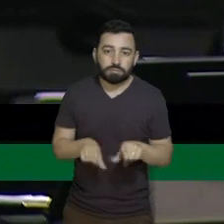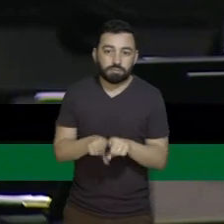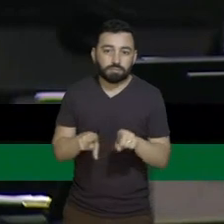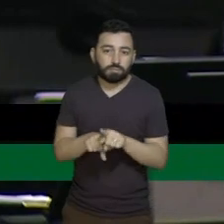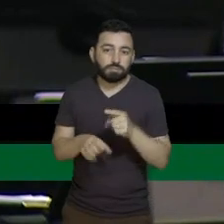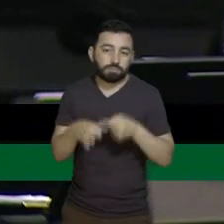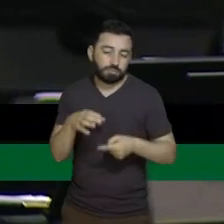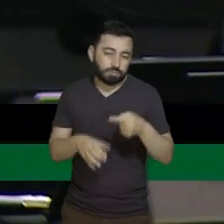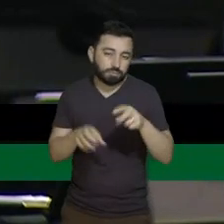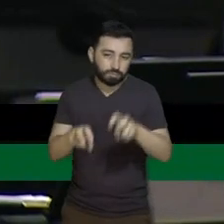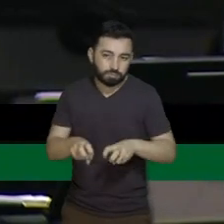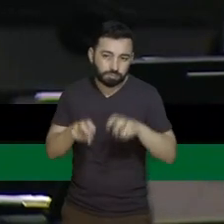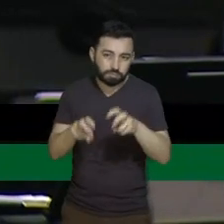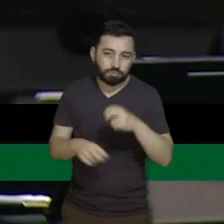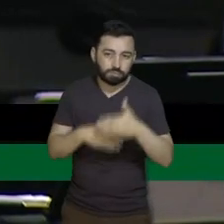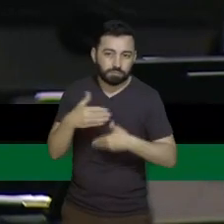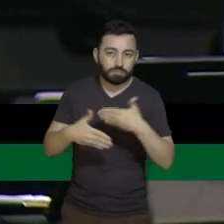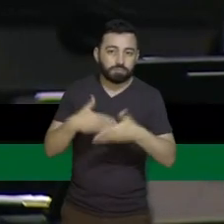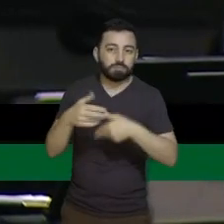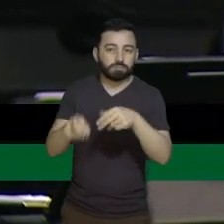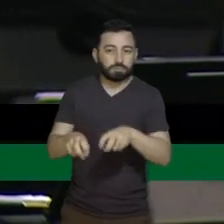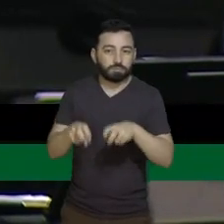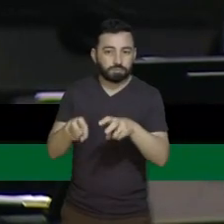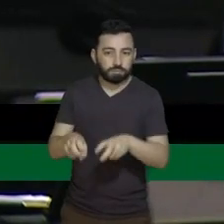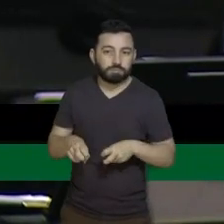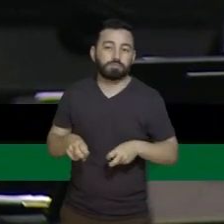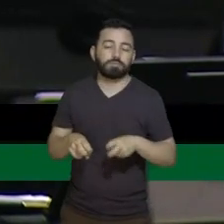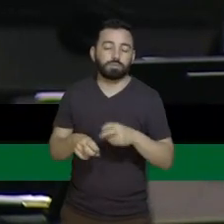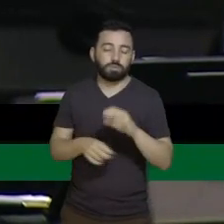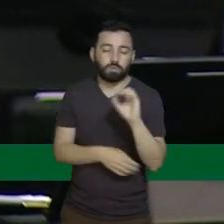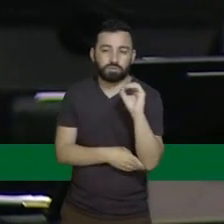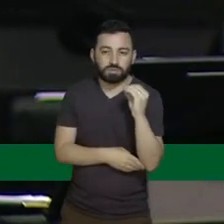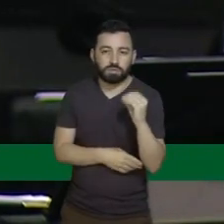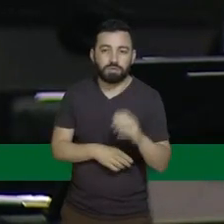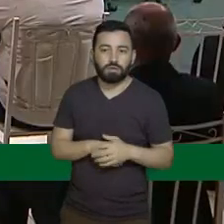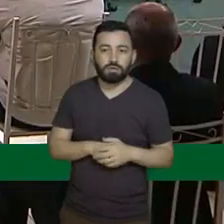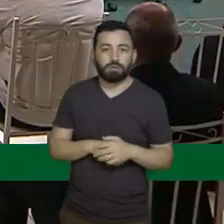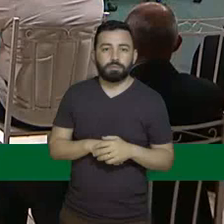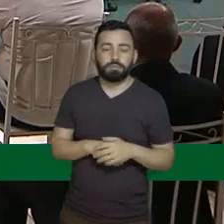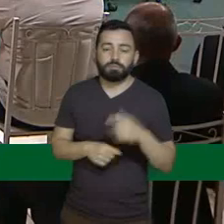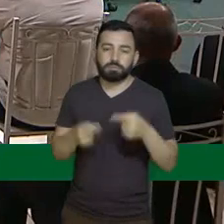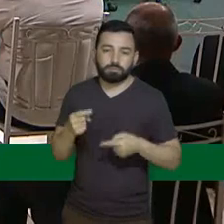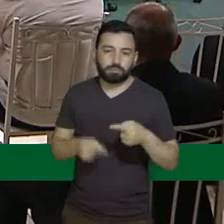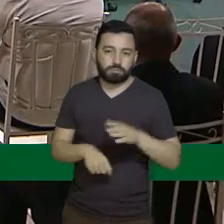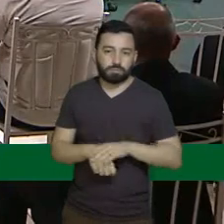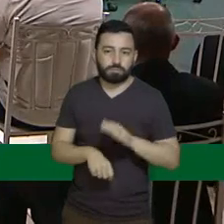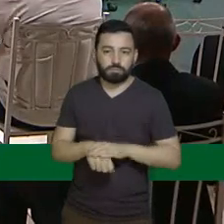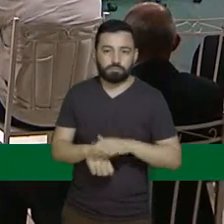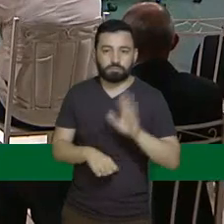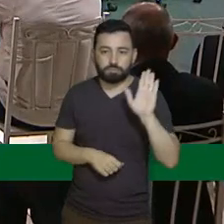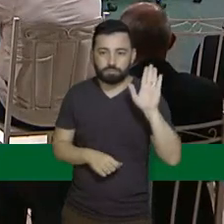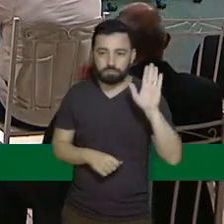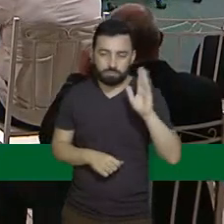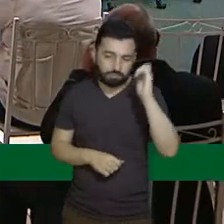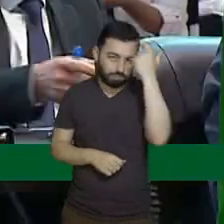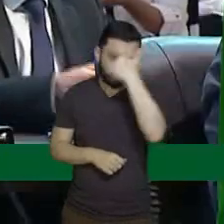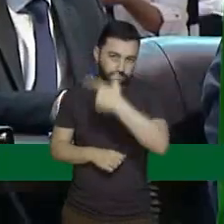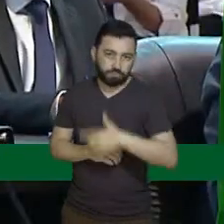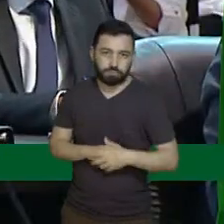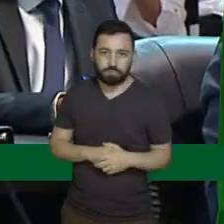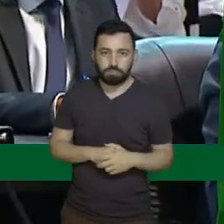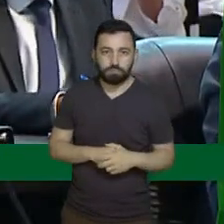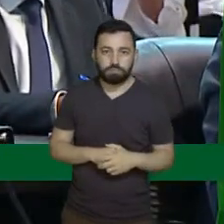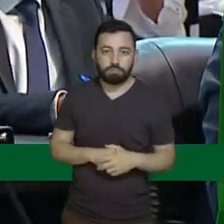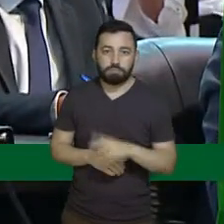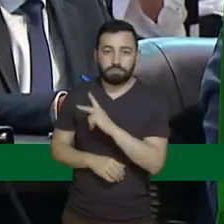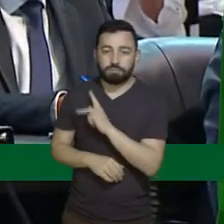de Agricultura e Desenvolvimento Rural, relator deputado Oscar Gutz. Em discussão, com a palavra o autor da matéria, deputado Altair Silva.